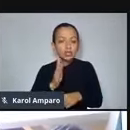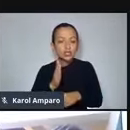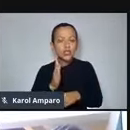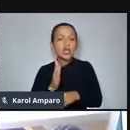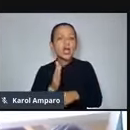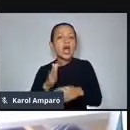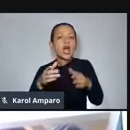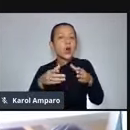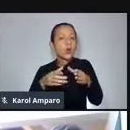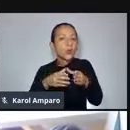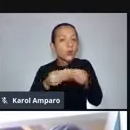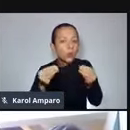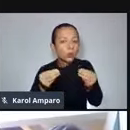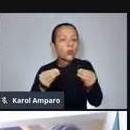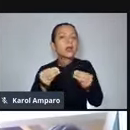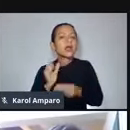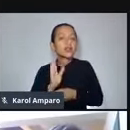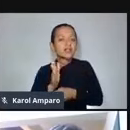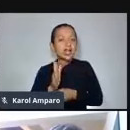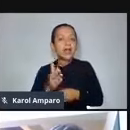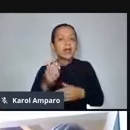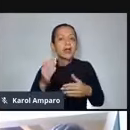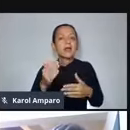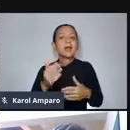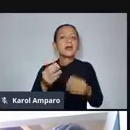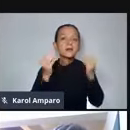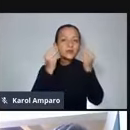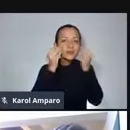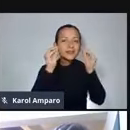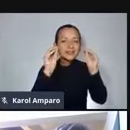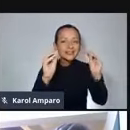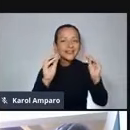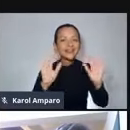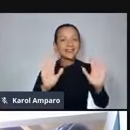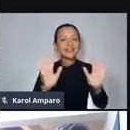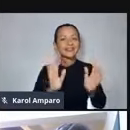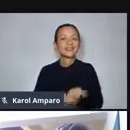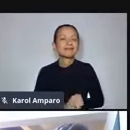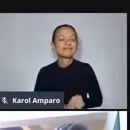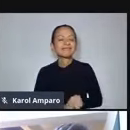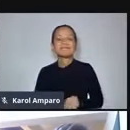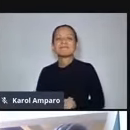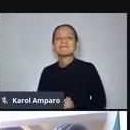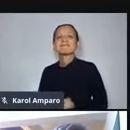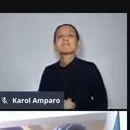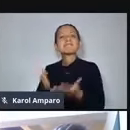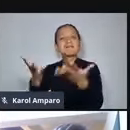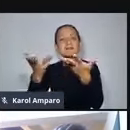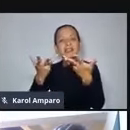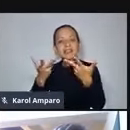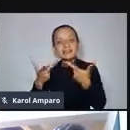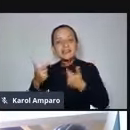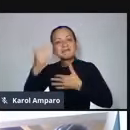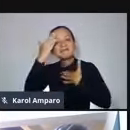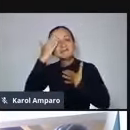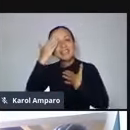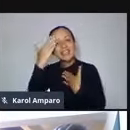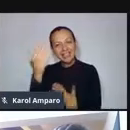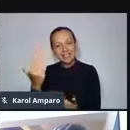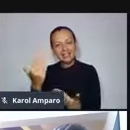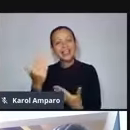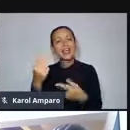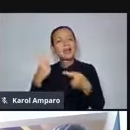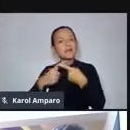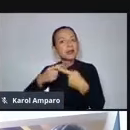no quarto, direitinho, tá? Beijão para todo mundo. Maravilha, mestre, muito obrigado pela